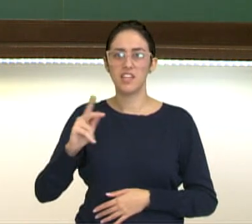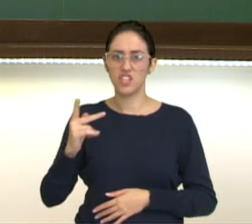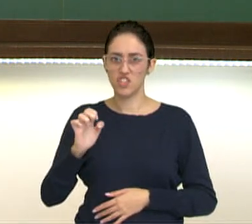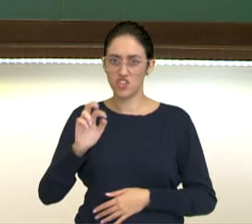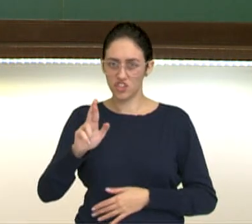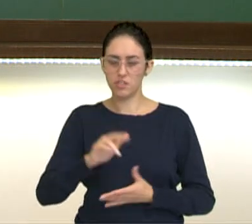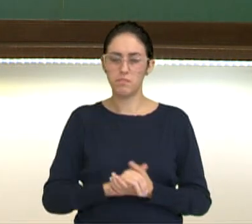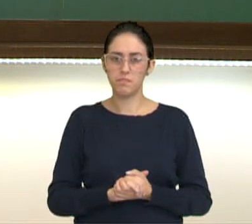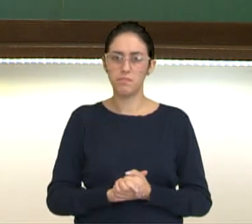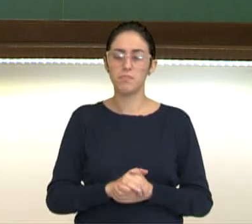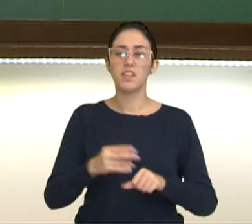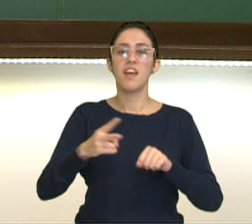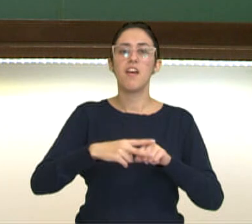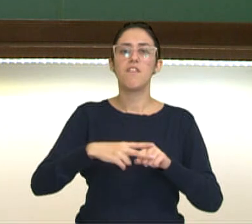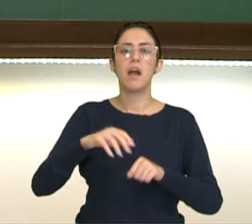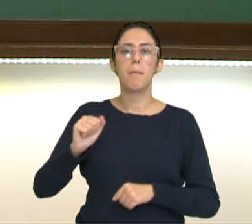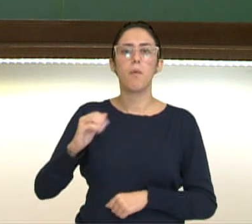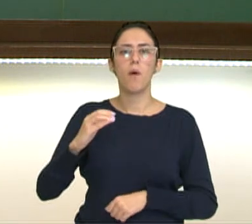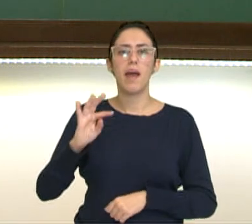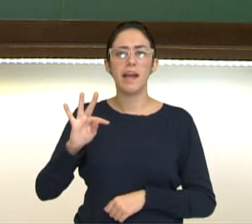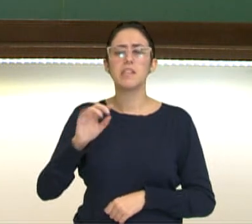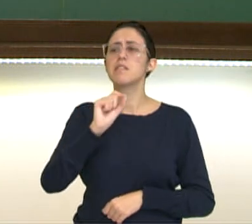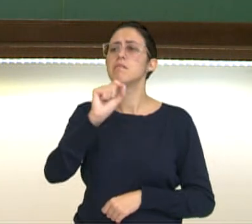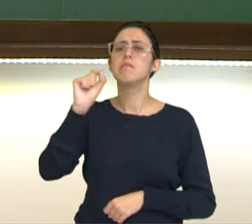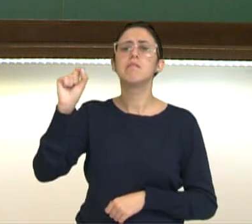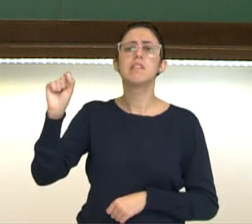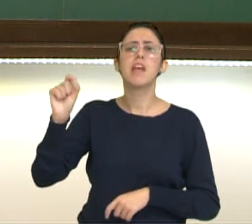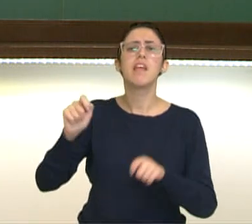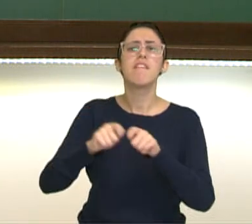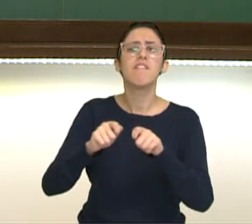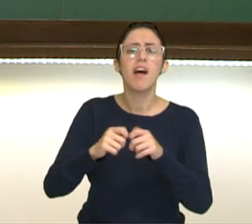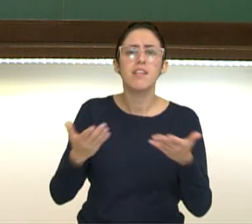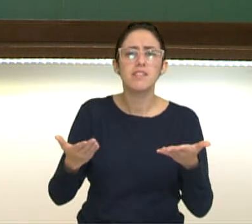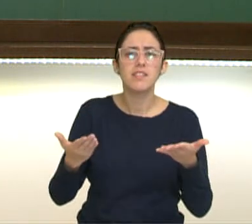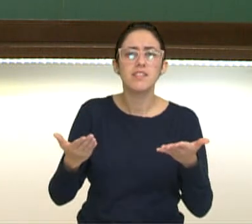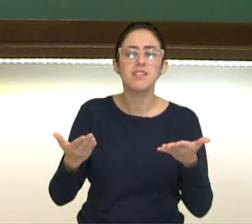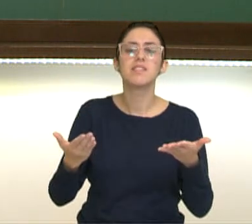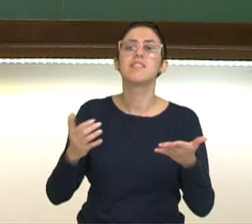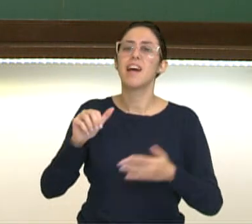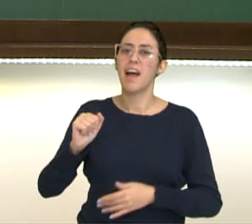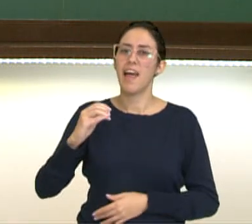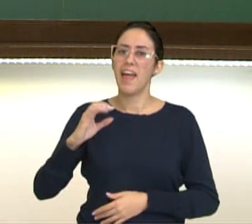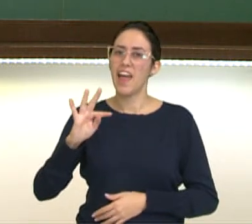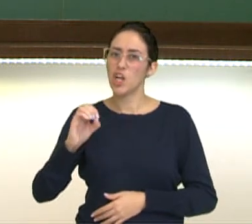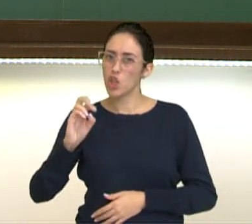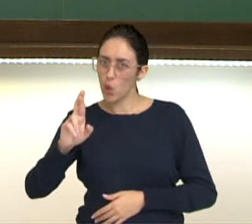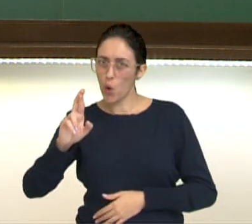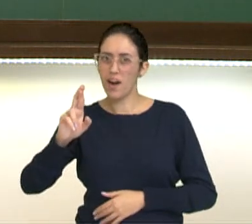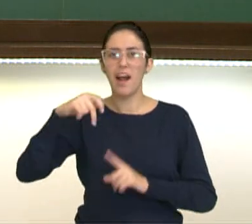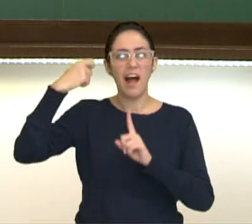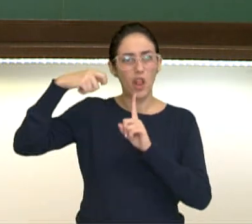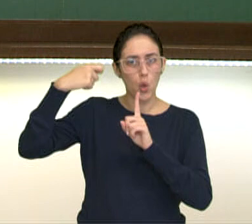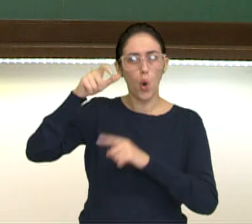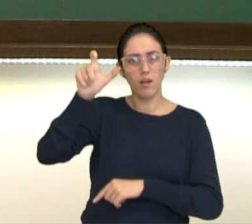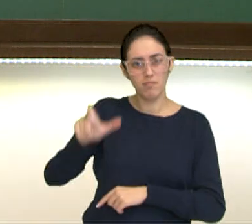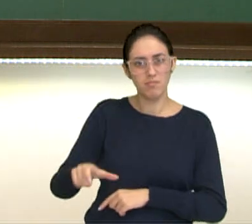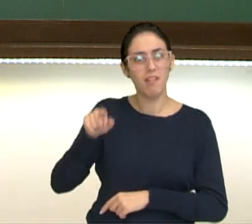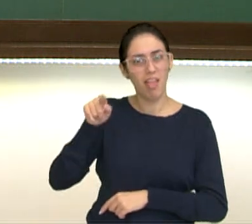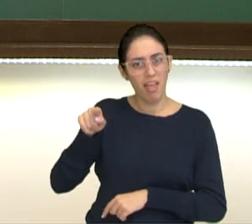Act é o verbo atuar. Quem que atua? O ator. Actor. Então, O-R-E-R,